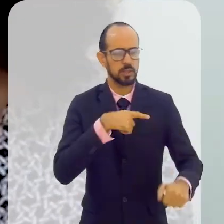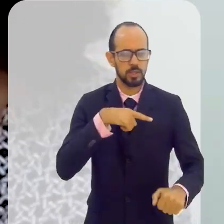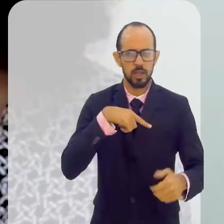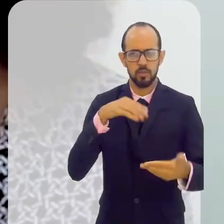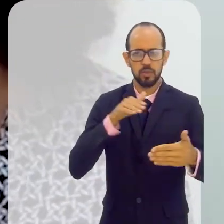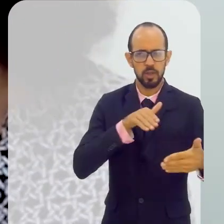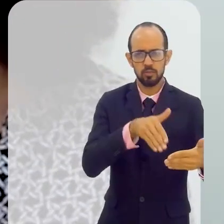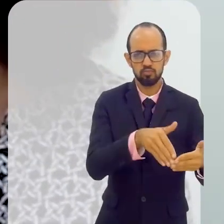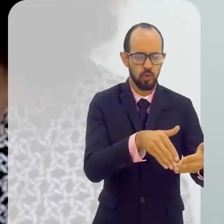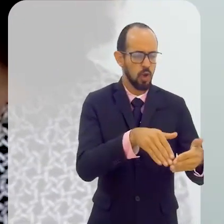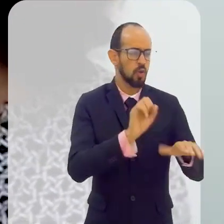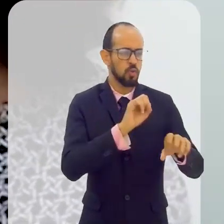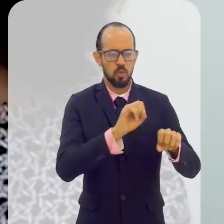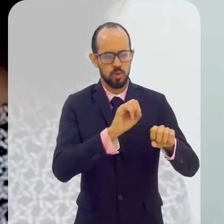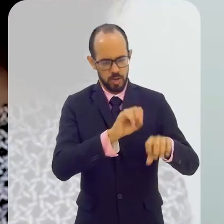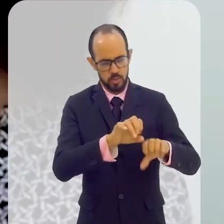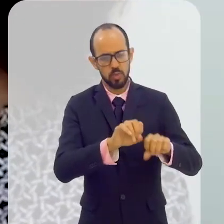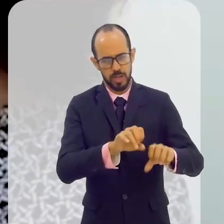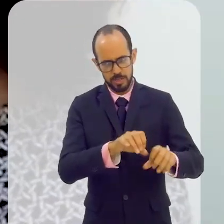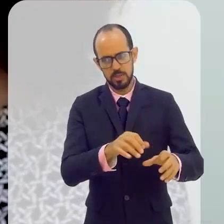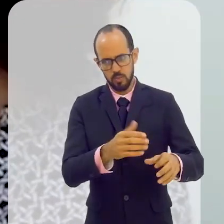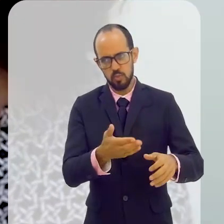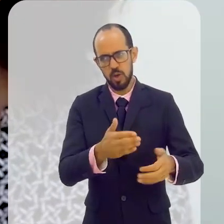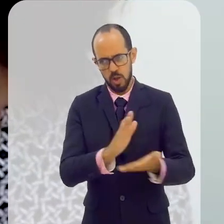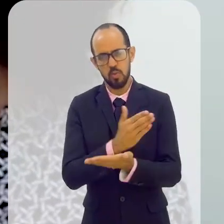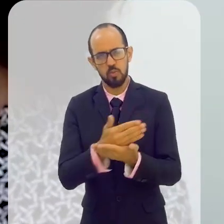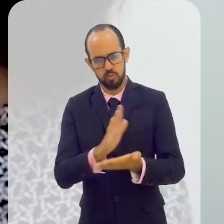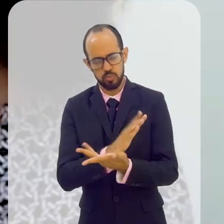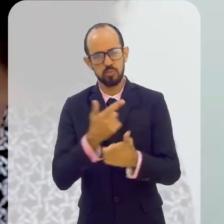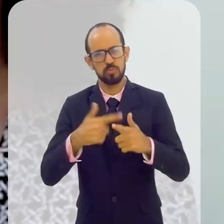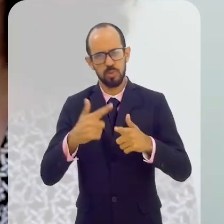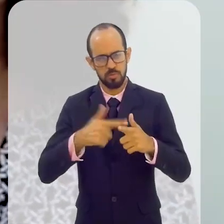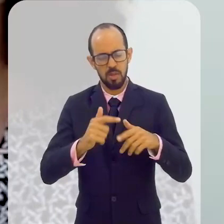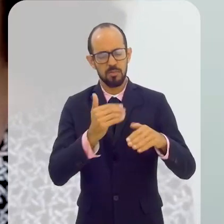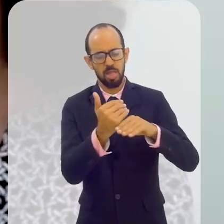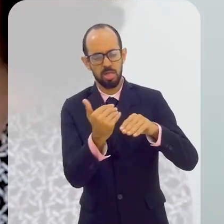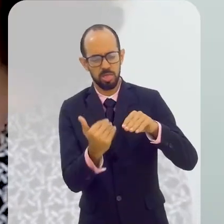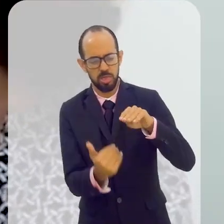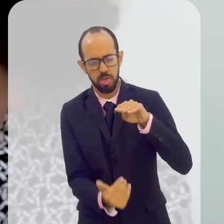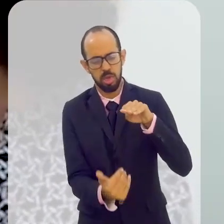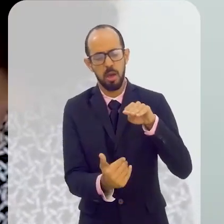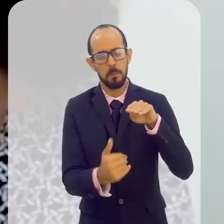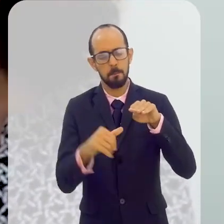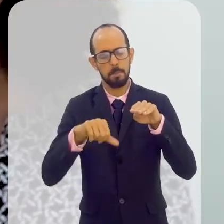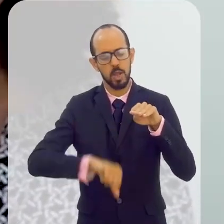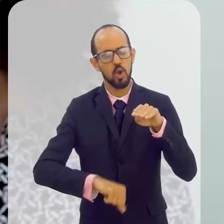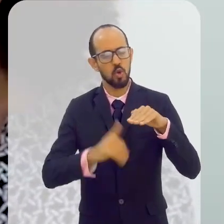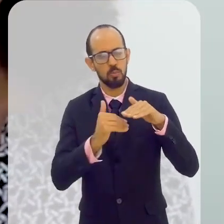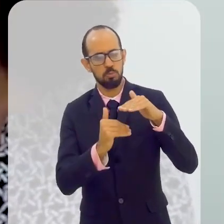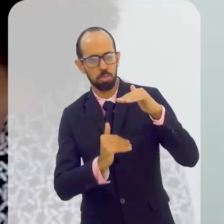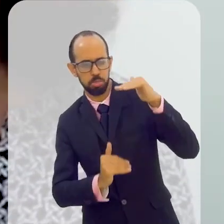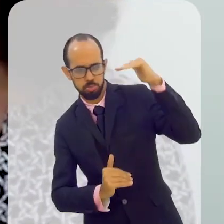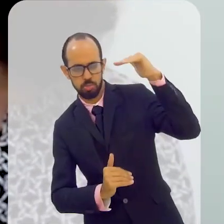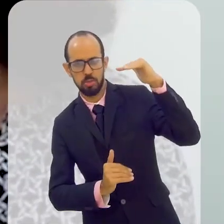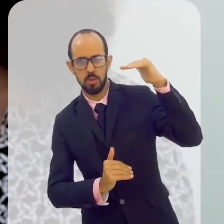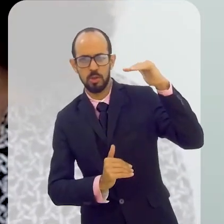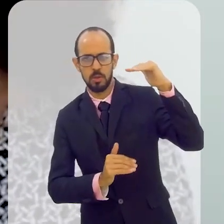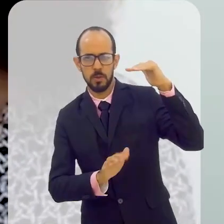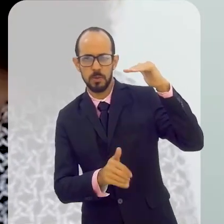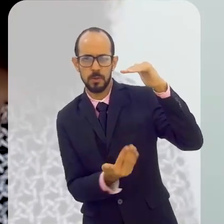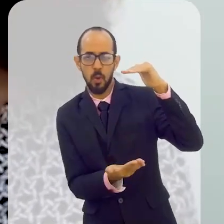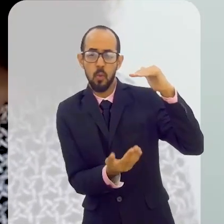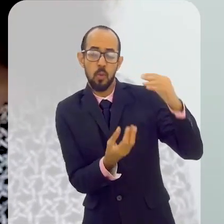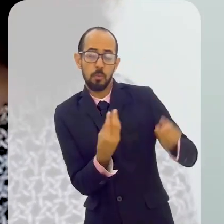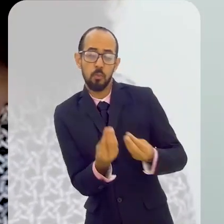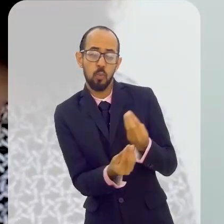os principais alvos, né? Quer dizer, que a gente sabe que algumas questões de desigualdade, acesso, se aprofundaram ainda mais. Como é